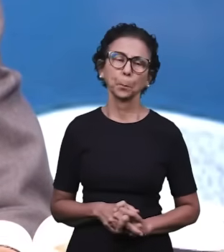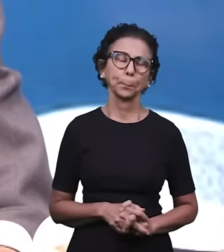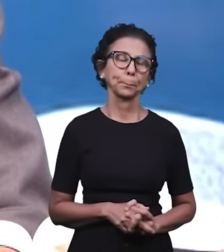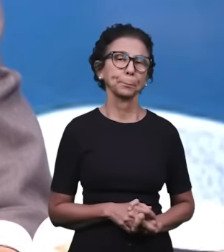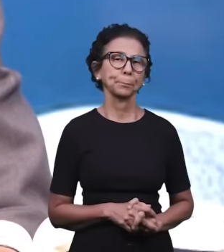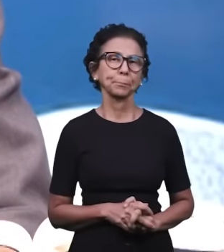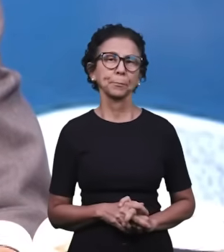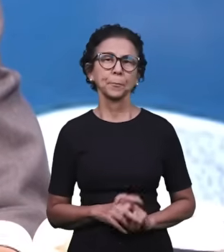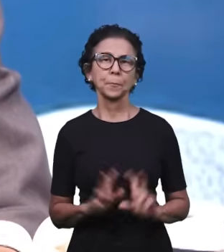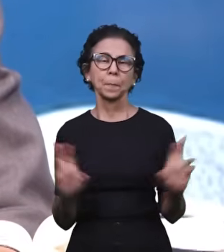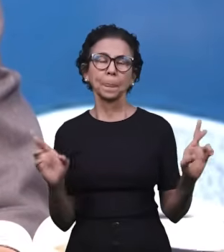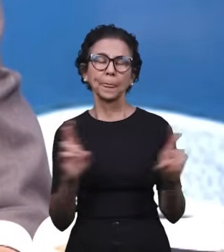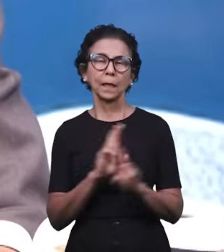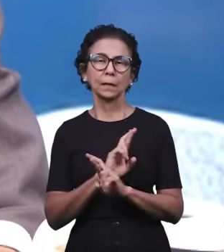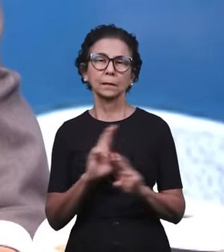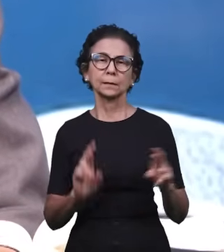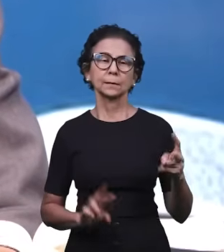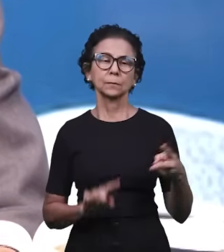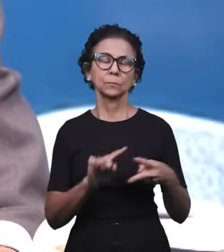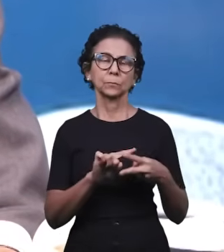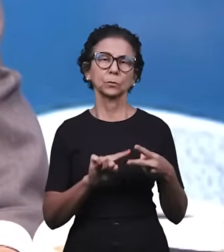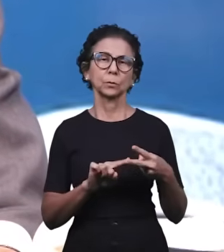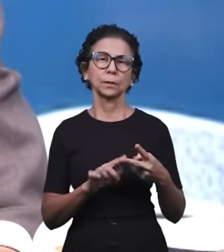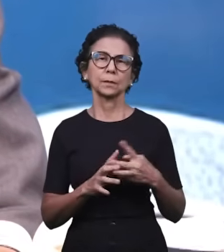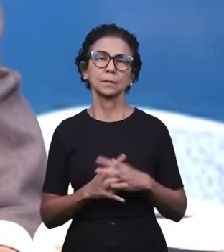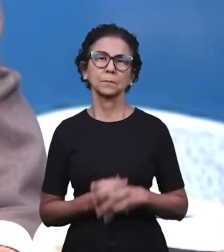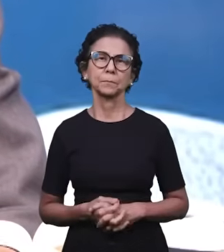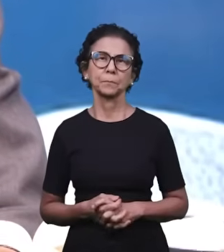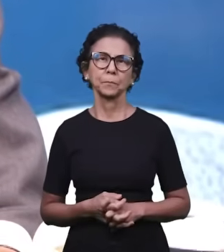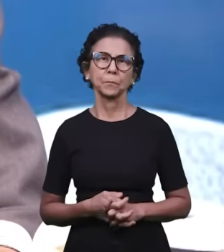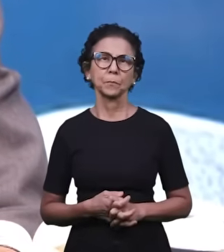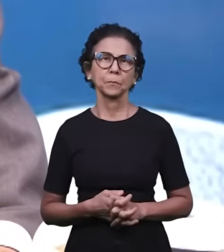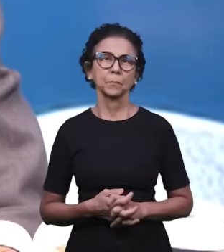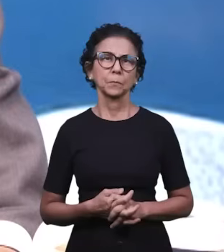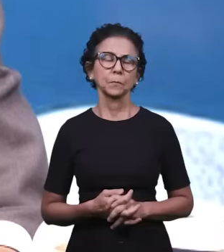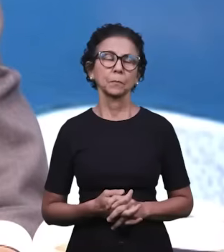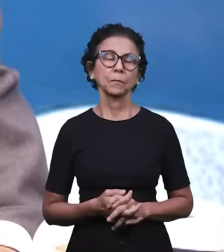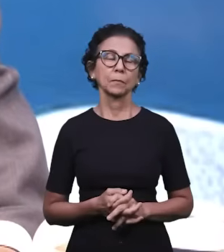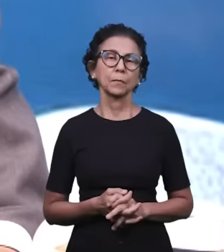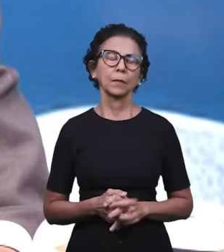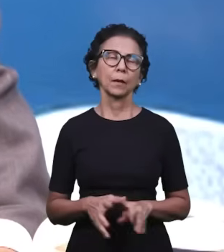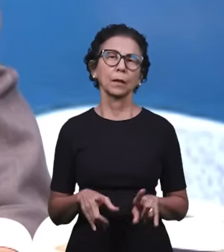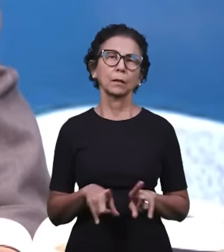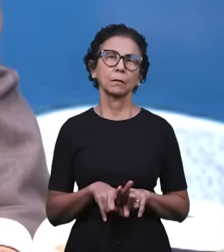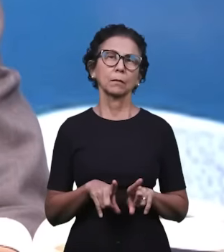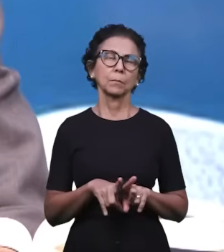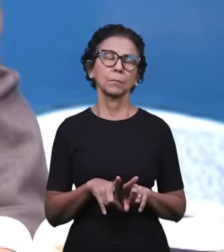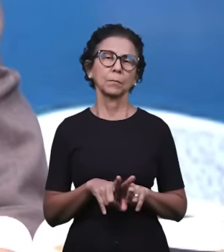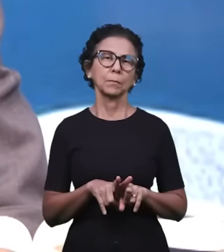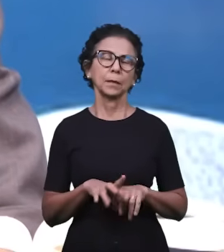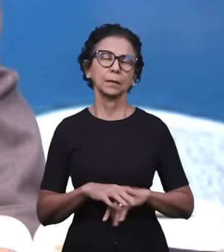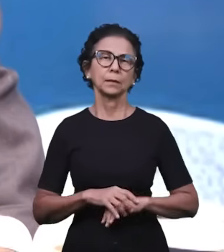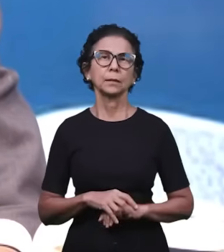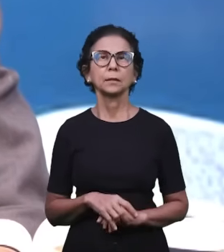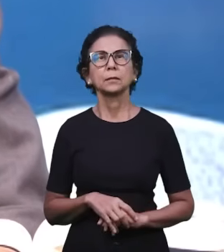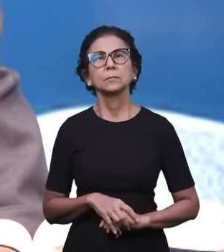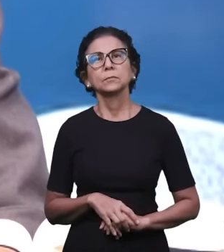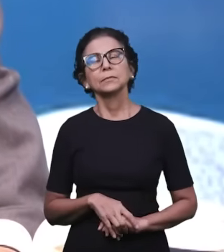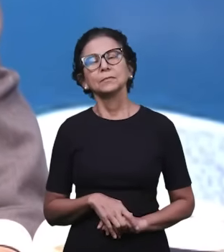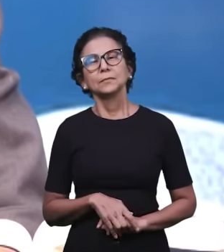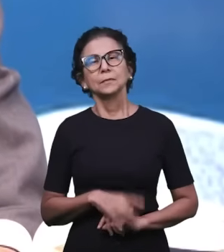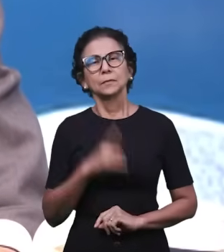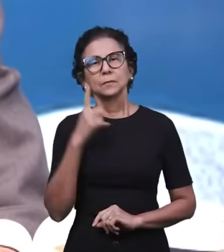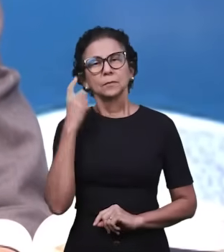o diácono e o pastor? Eu gostaria de ouvir um pouco aqui também alguma experiência com relação a